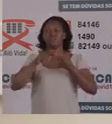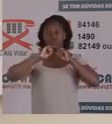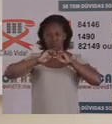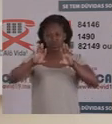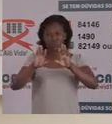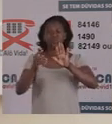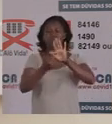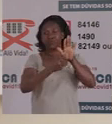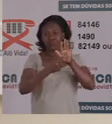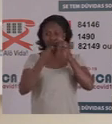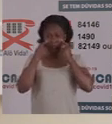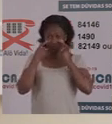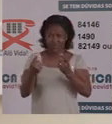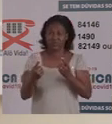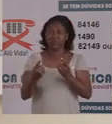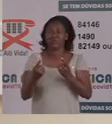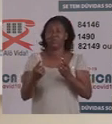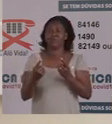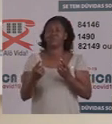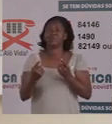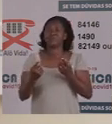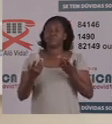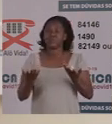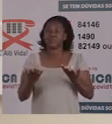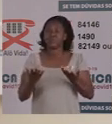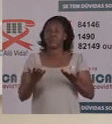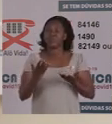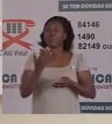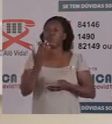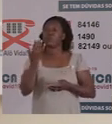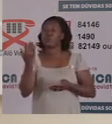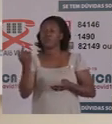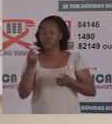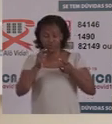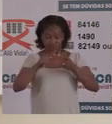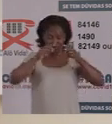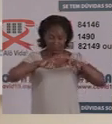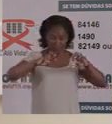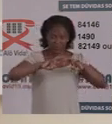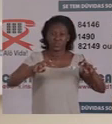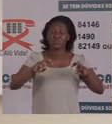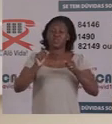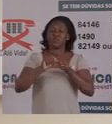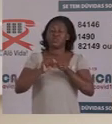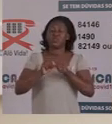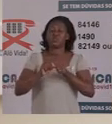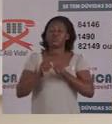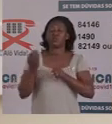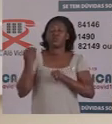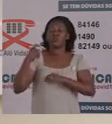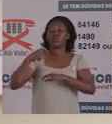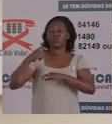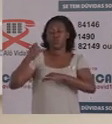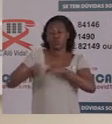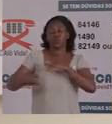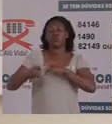vemos que o número de testes realizados na última semana foi dramaticamente mais